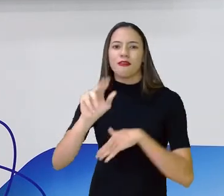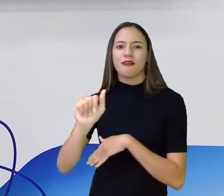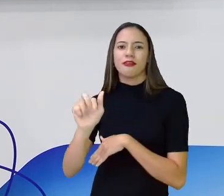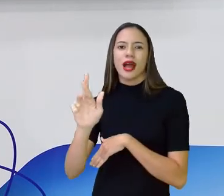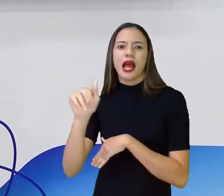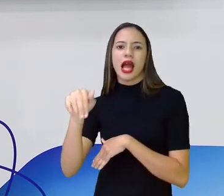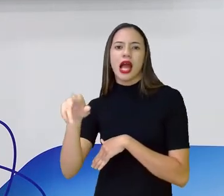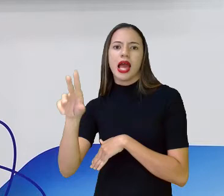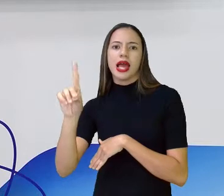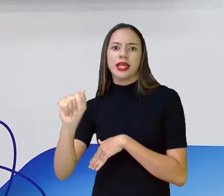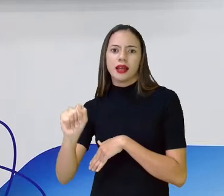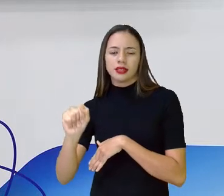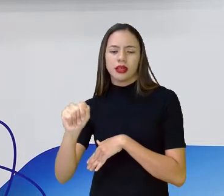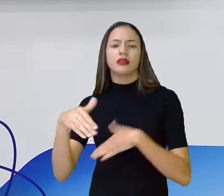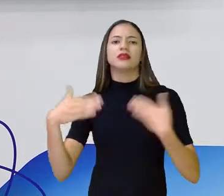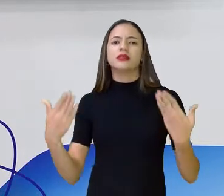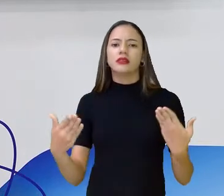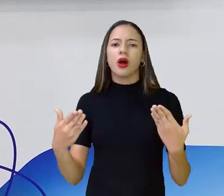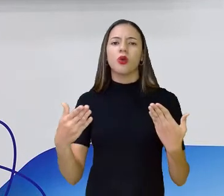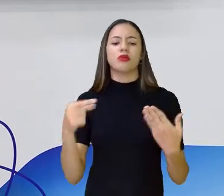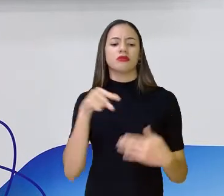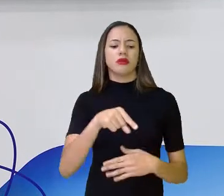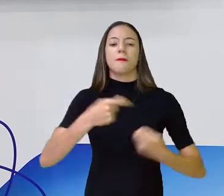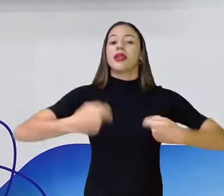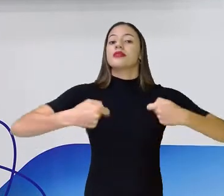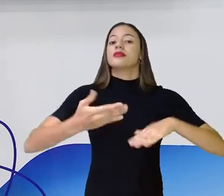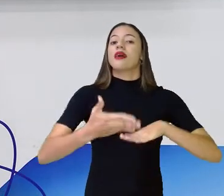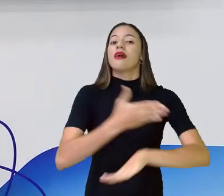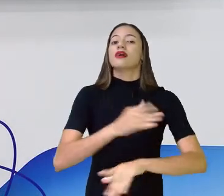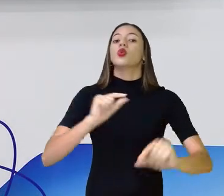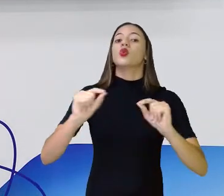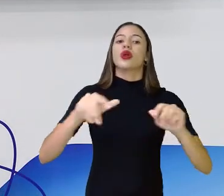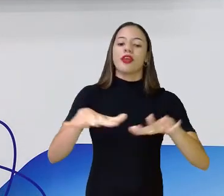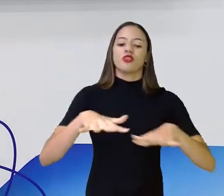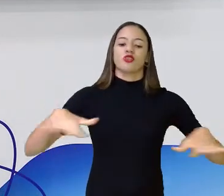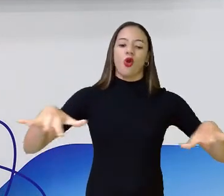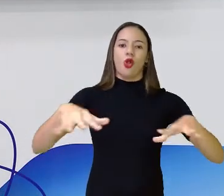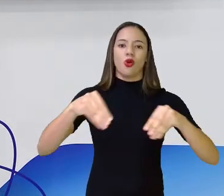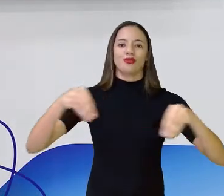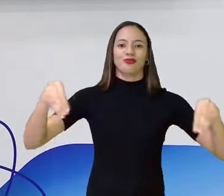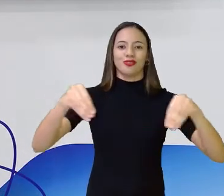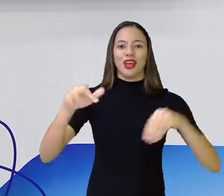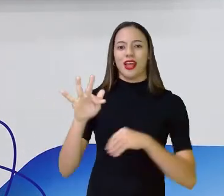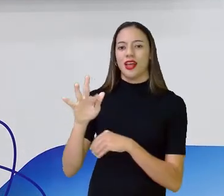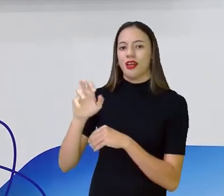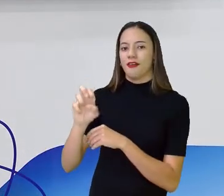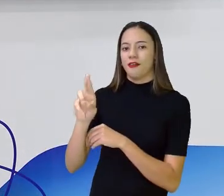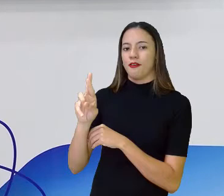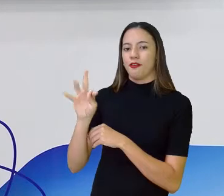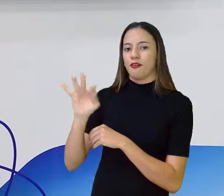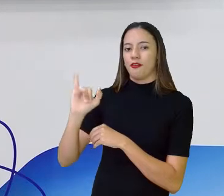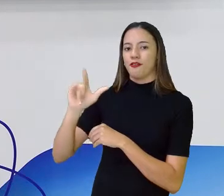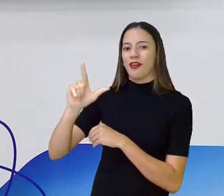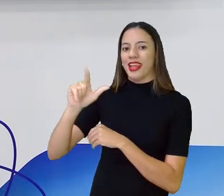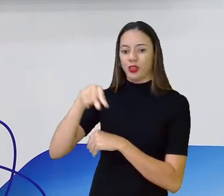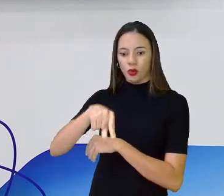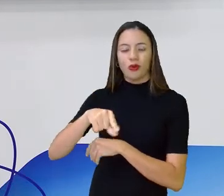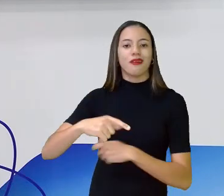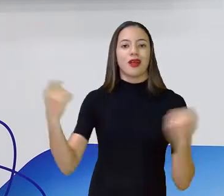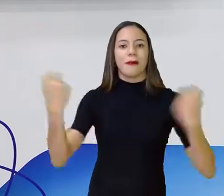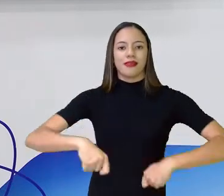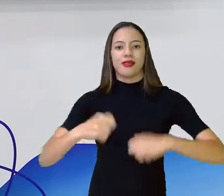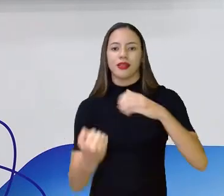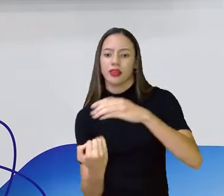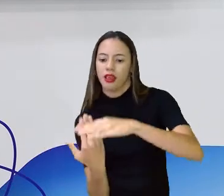das coisas que nós procuramos é justamente um solo fértil. E, claro, onde nós vamos ter a possibilidade, dependendo da